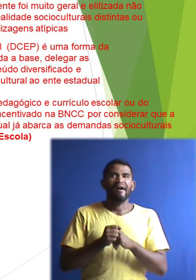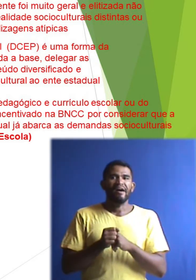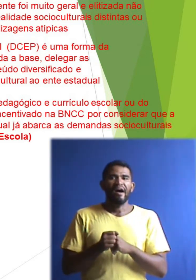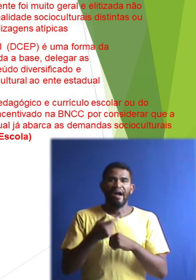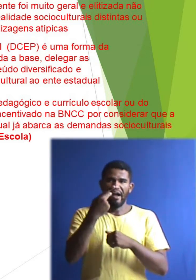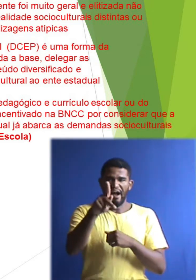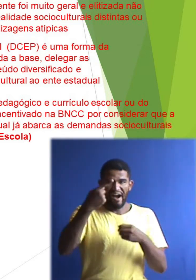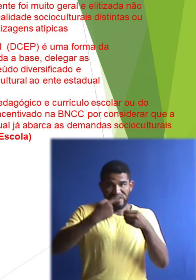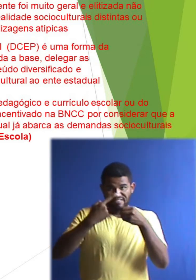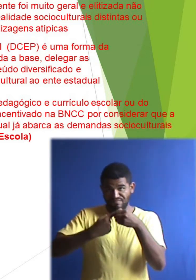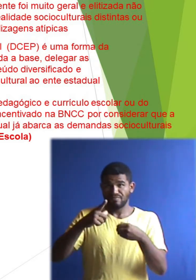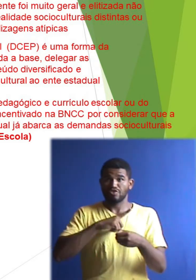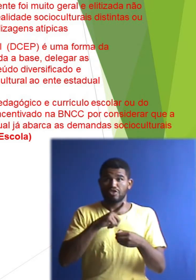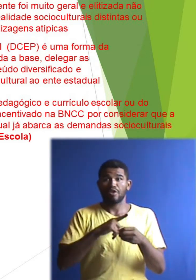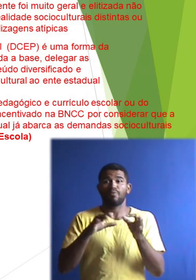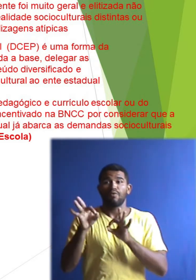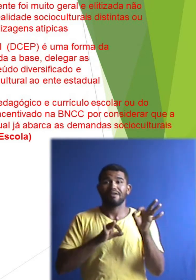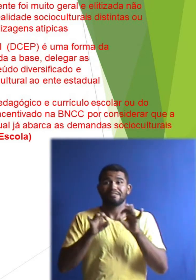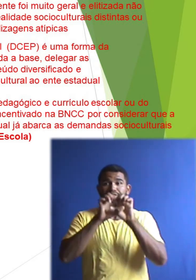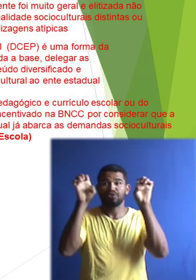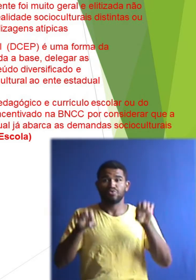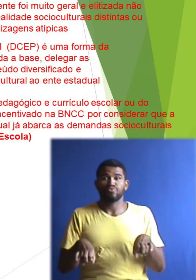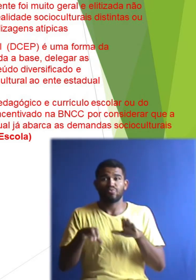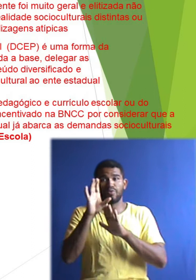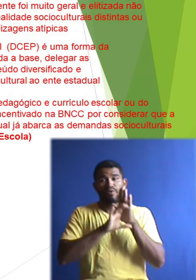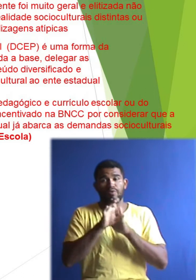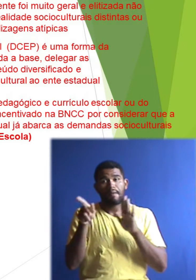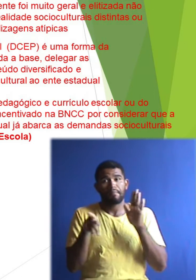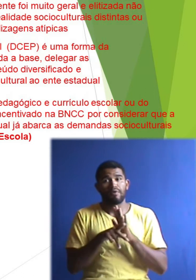município desenvolveu uma estrutura curricular própria ou a sua